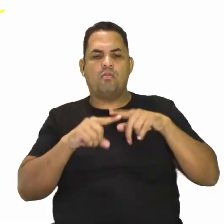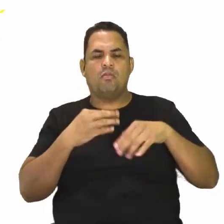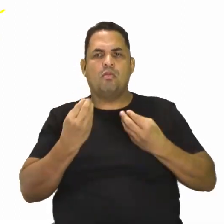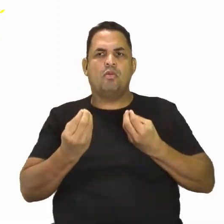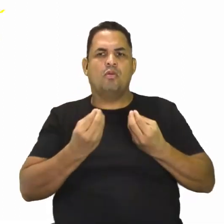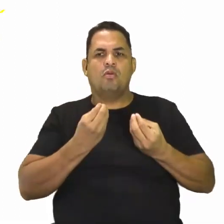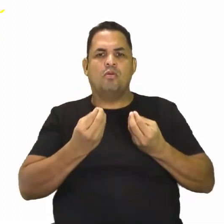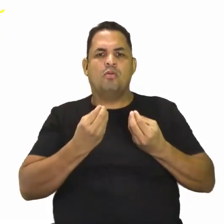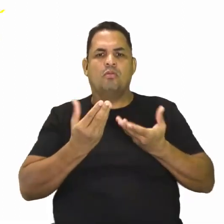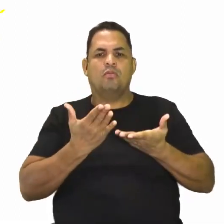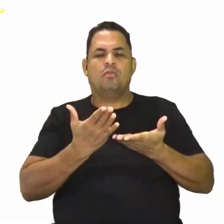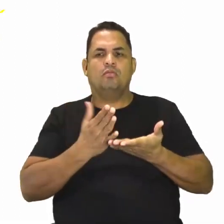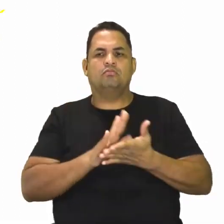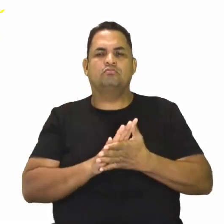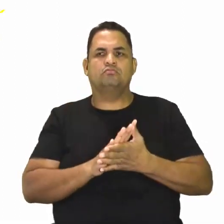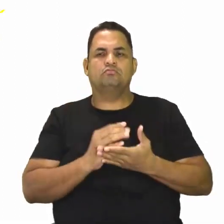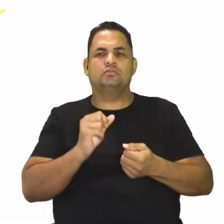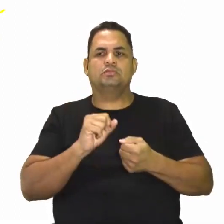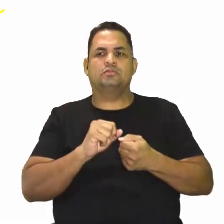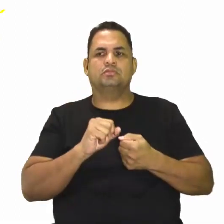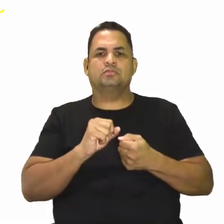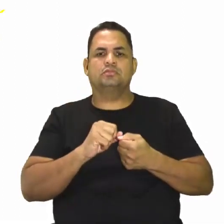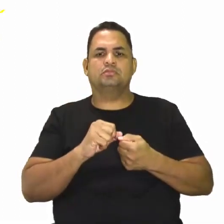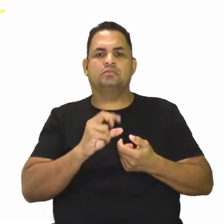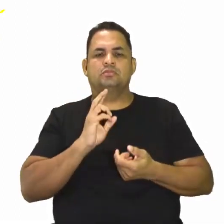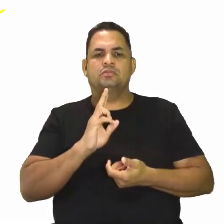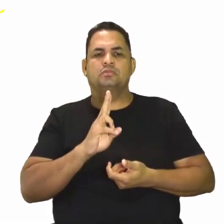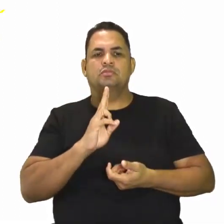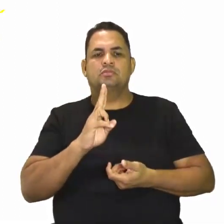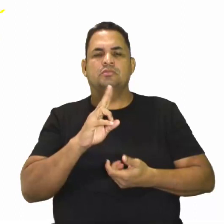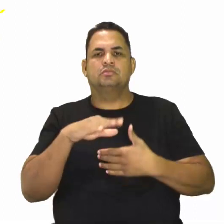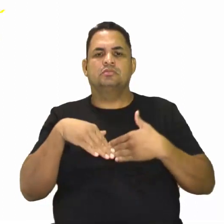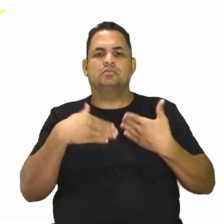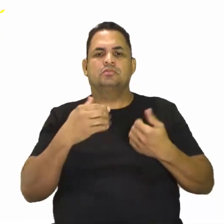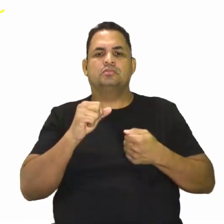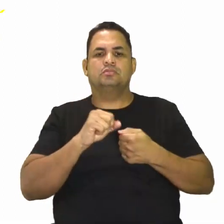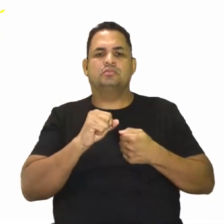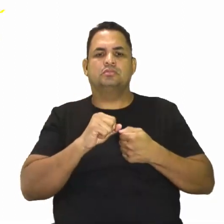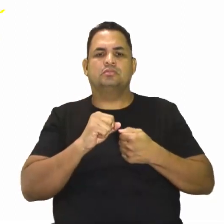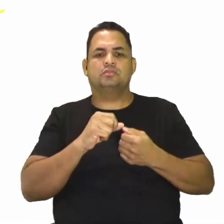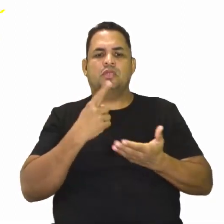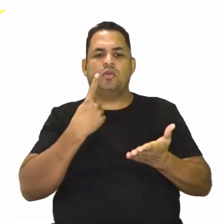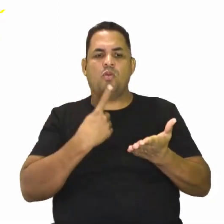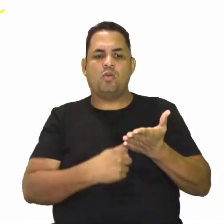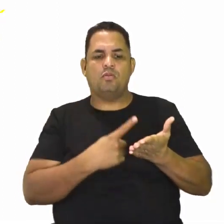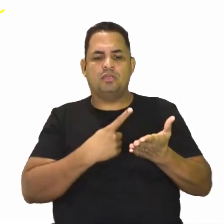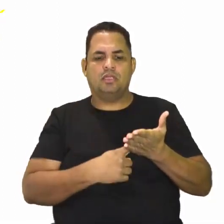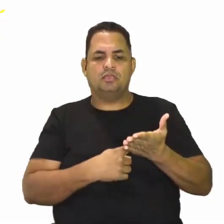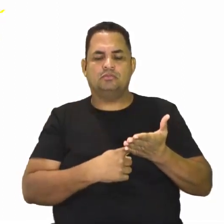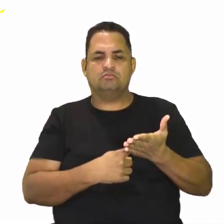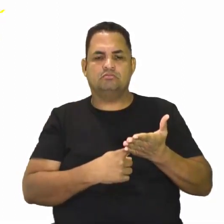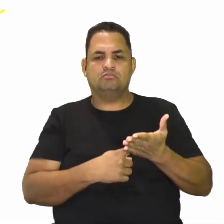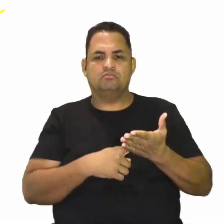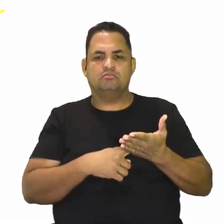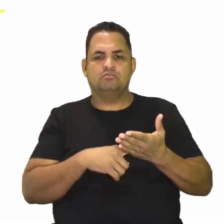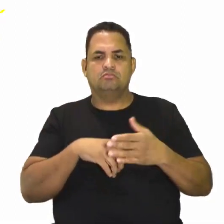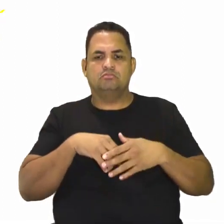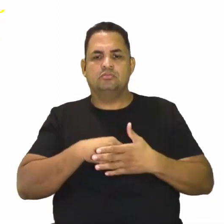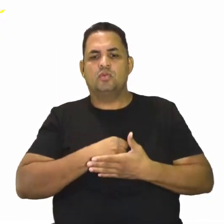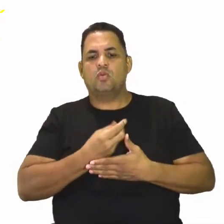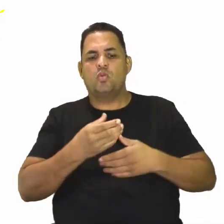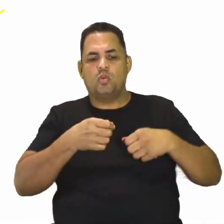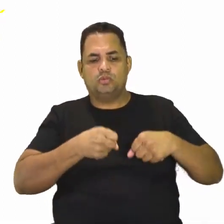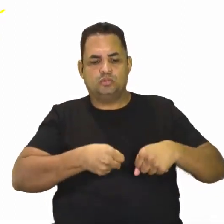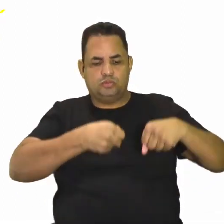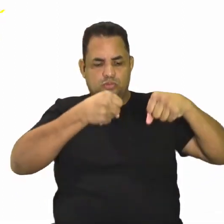gente faz então com isso, Jefferson? Sempre quando a gente faz como um contrato. Quantos sacos